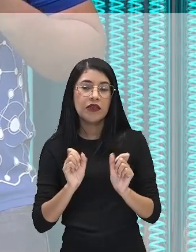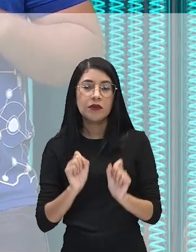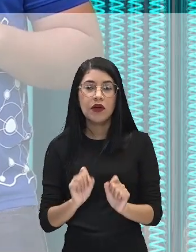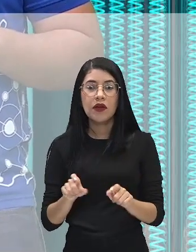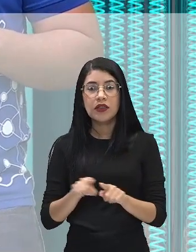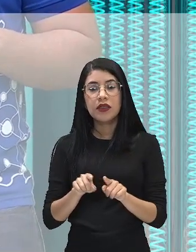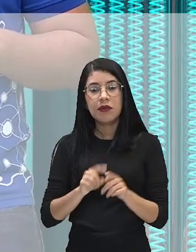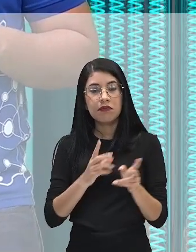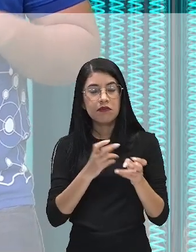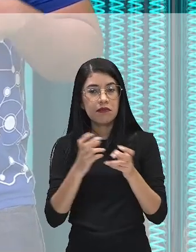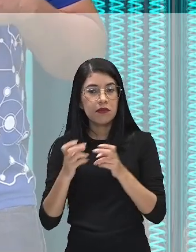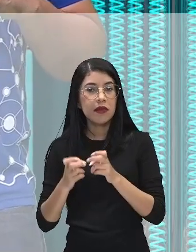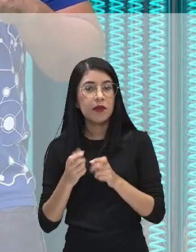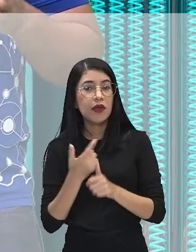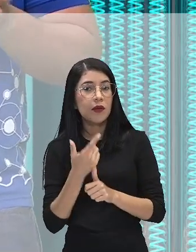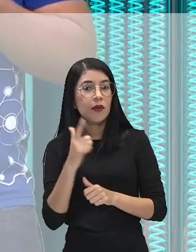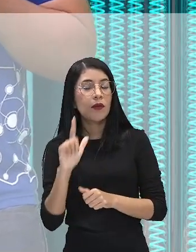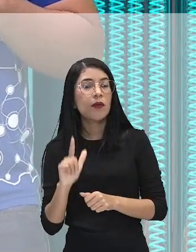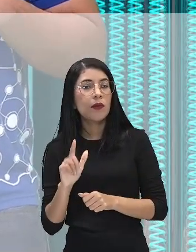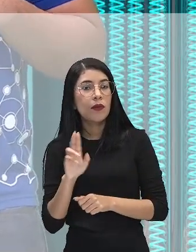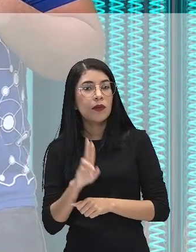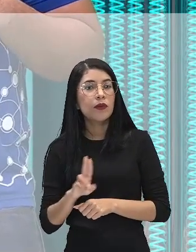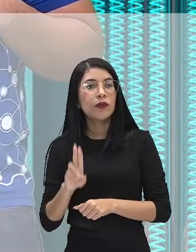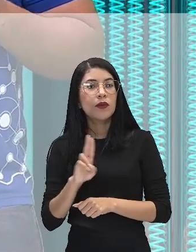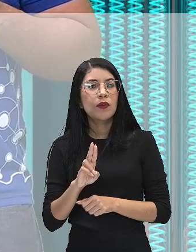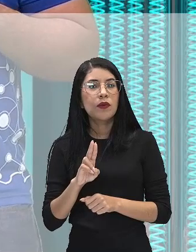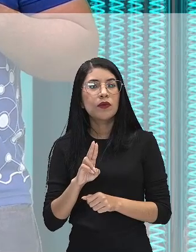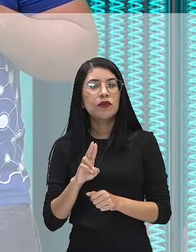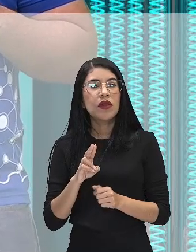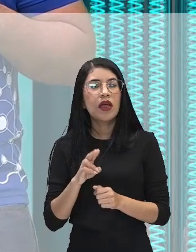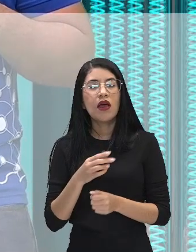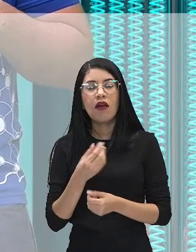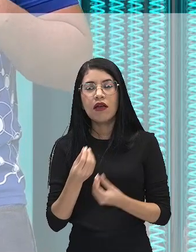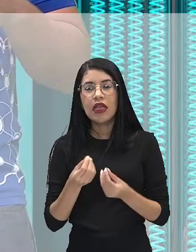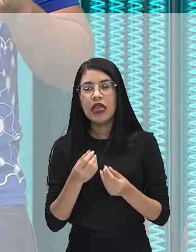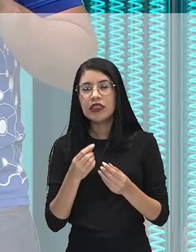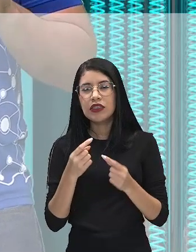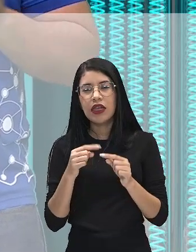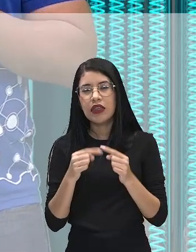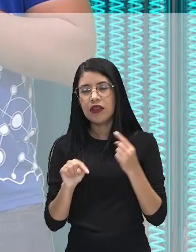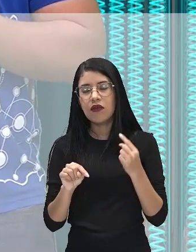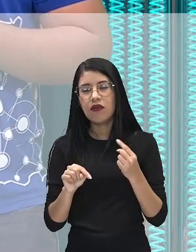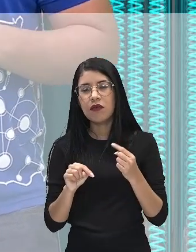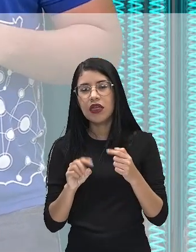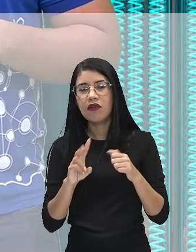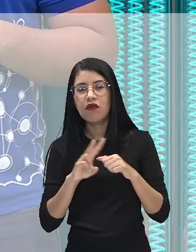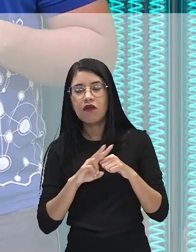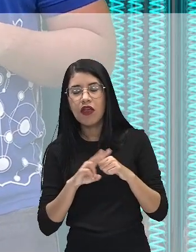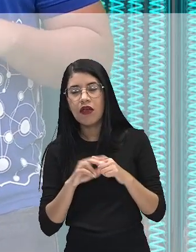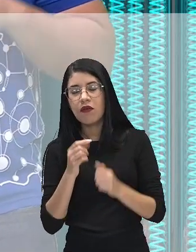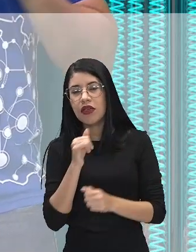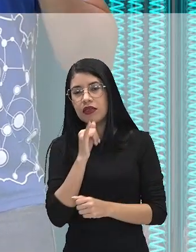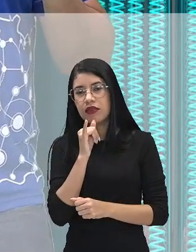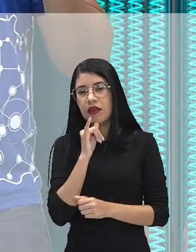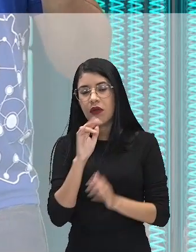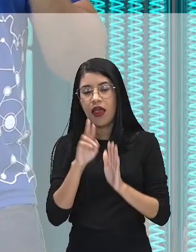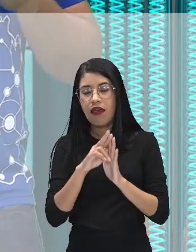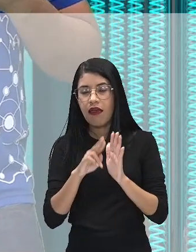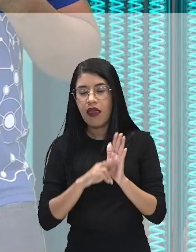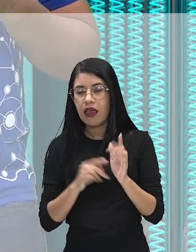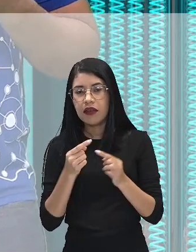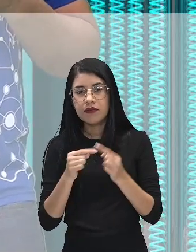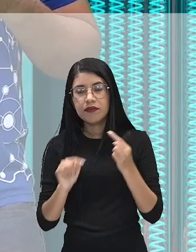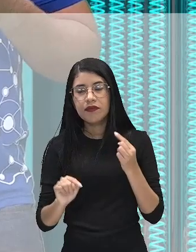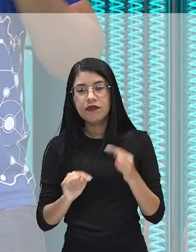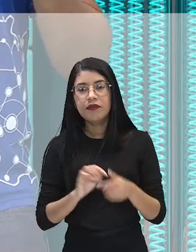podemos identificar também alguns desvios de concordância, alguns desvios das regras. Mas para que a